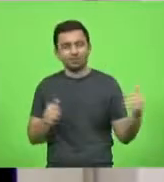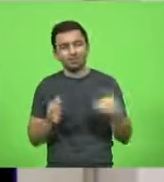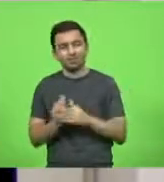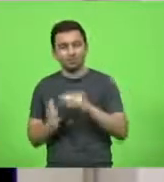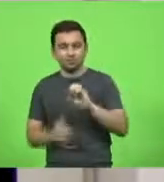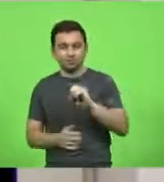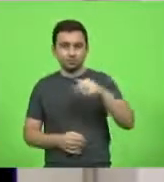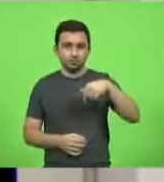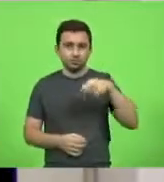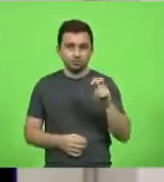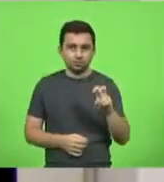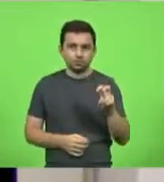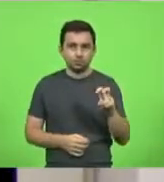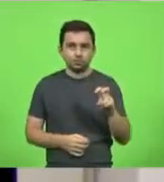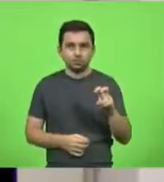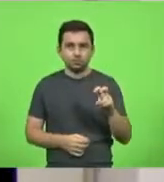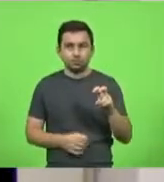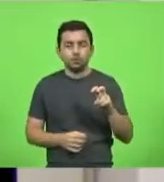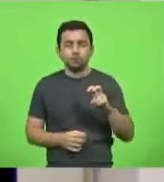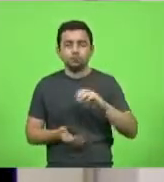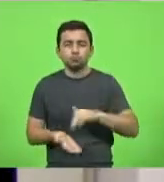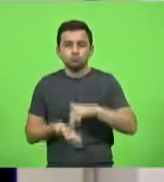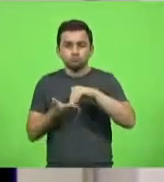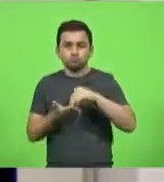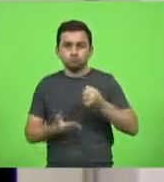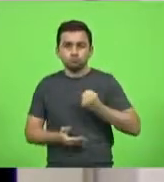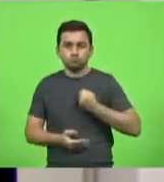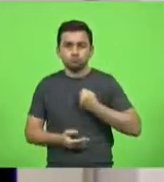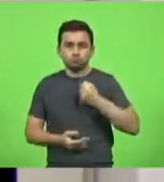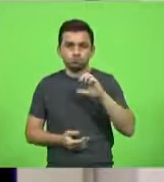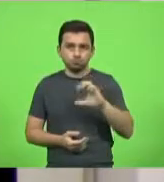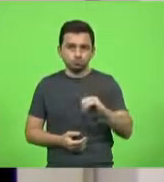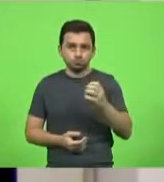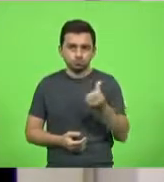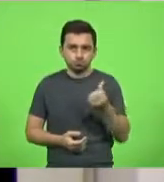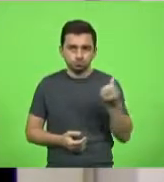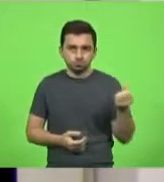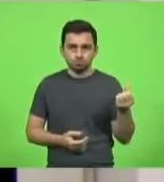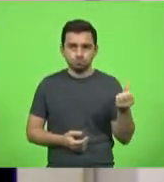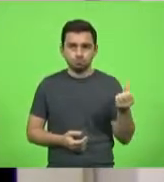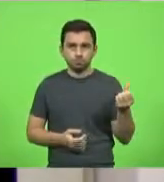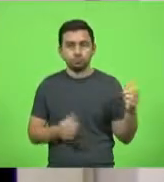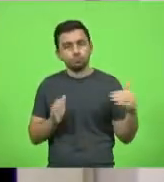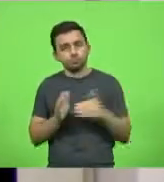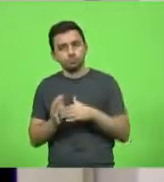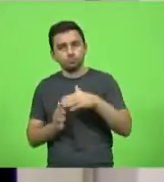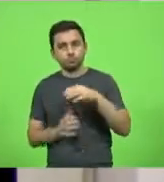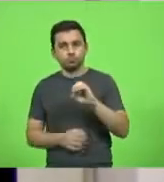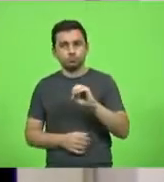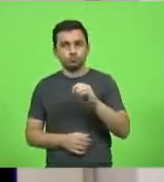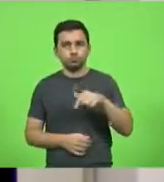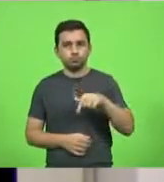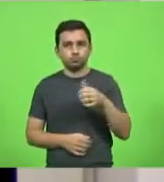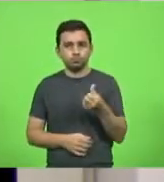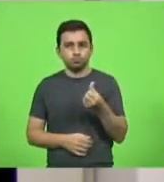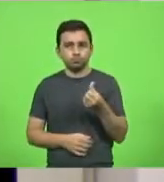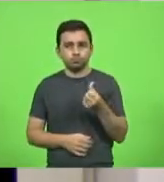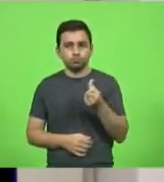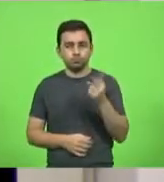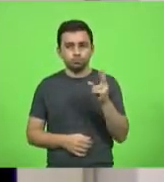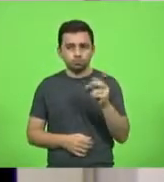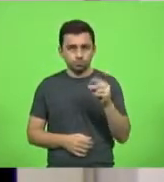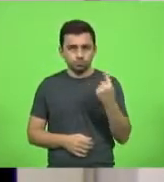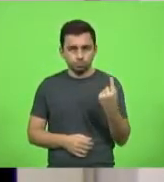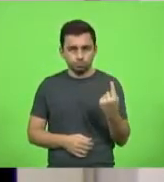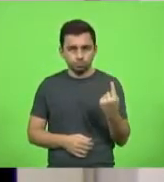2021, as moções de número 066 a 076 de 2021, bem como